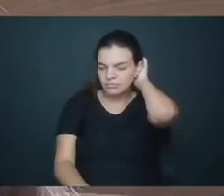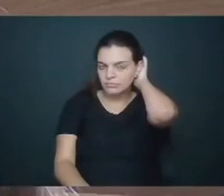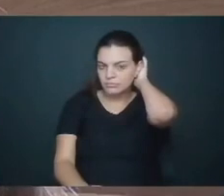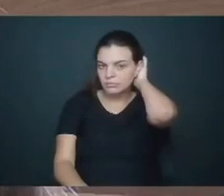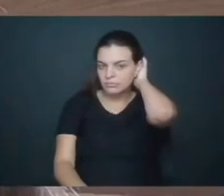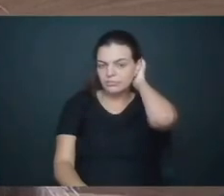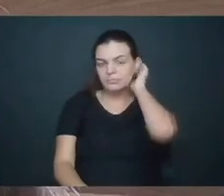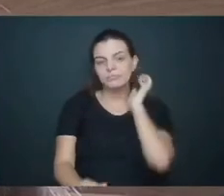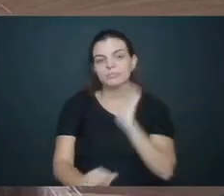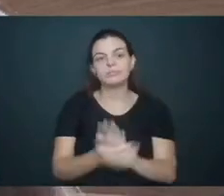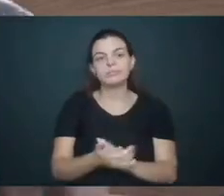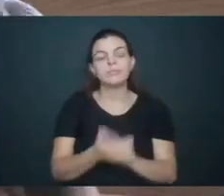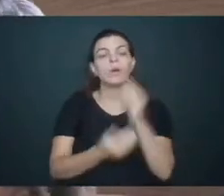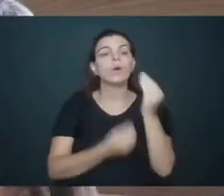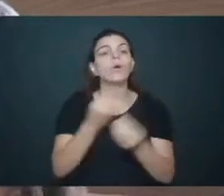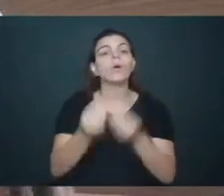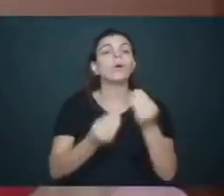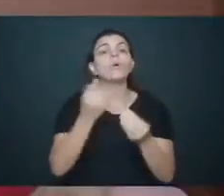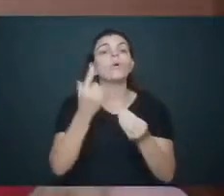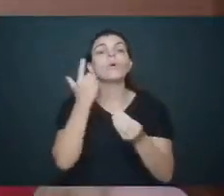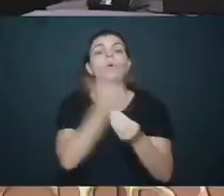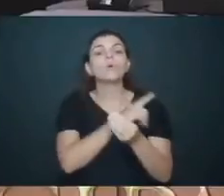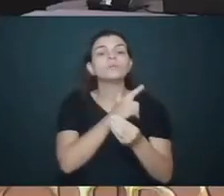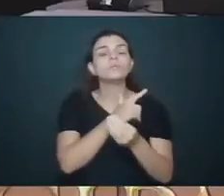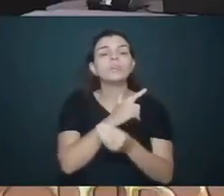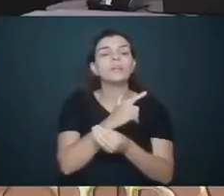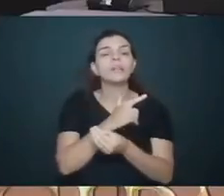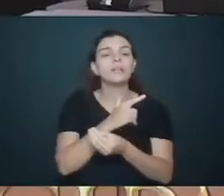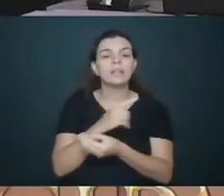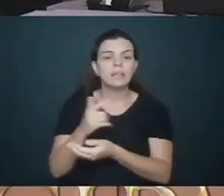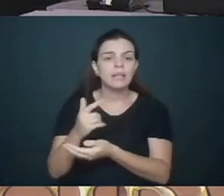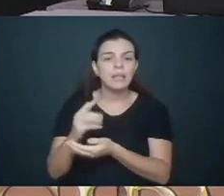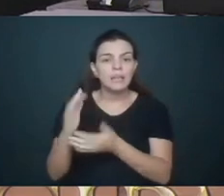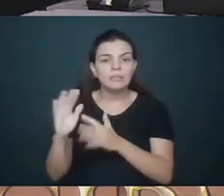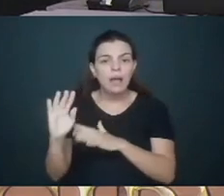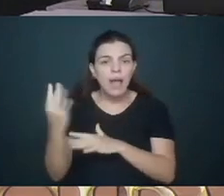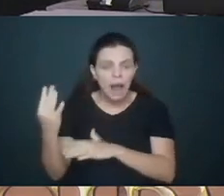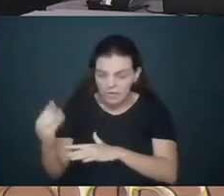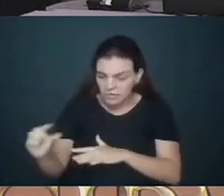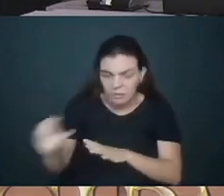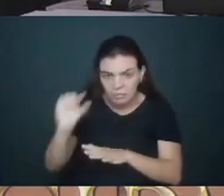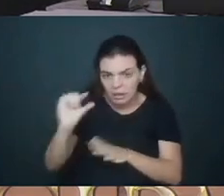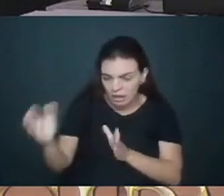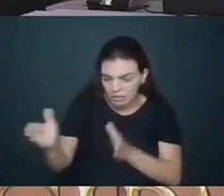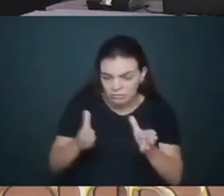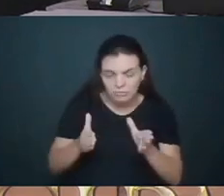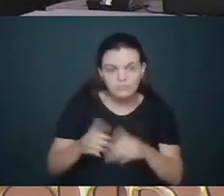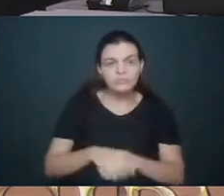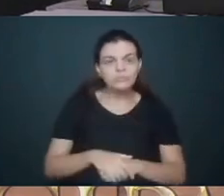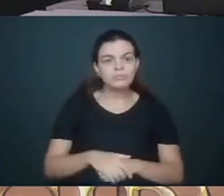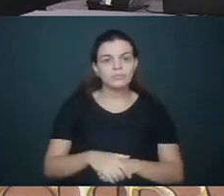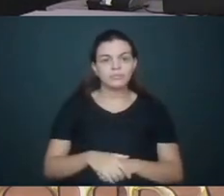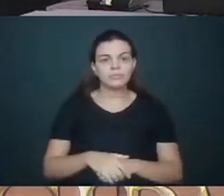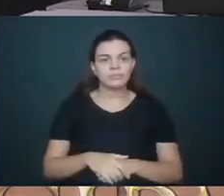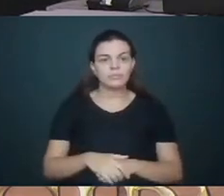Como conseguir essas mudas? Viveiro. Eu não vou fazer propaganda do meu viveiro, porque se 4 ou 5 forem comprar